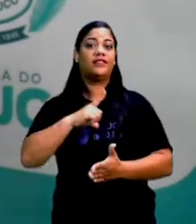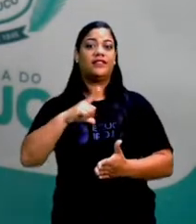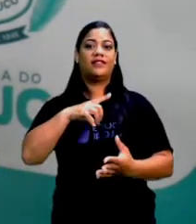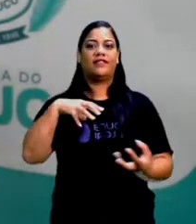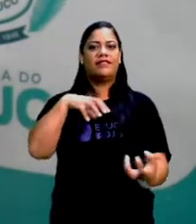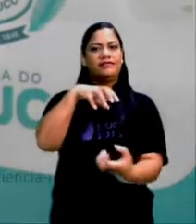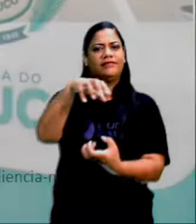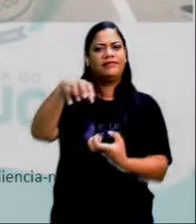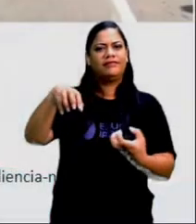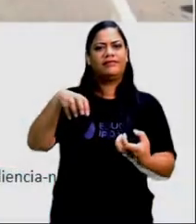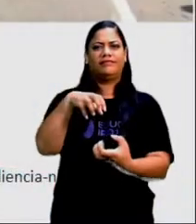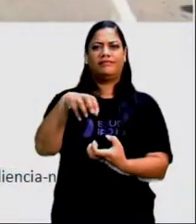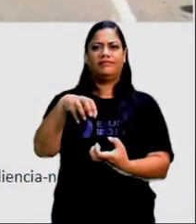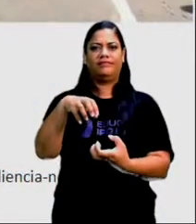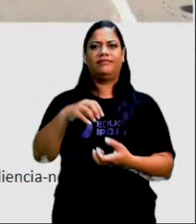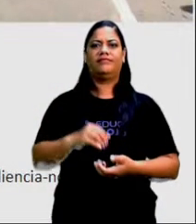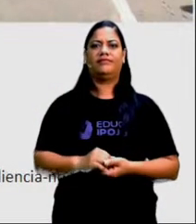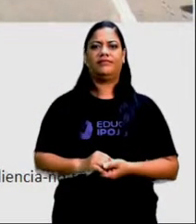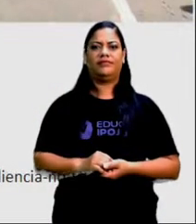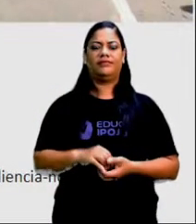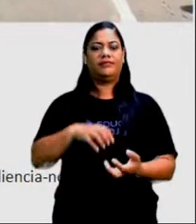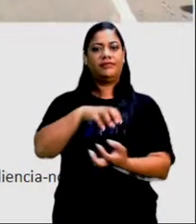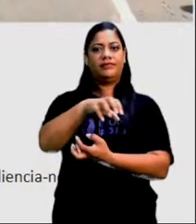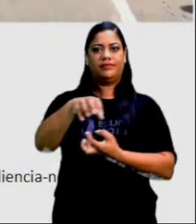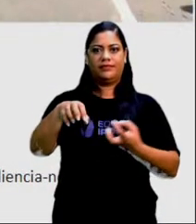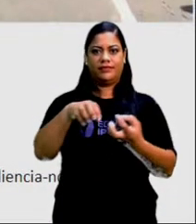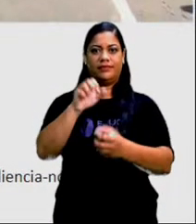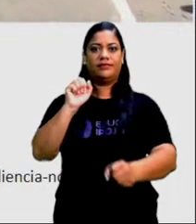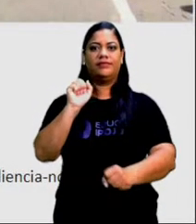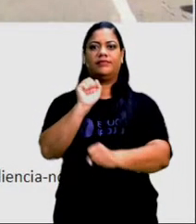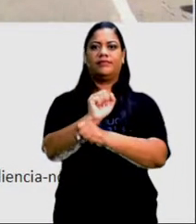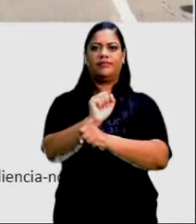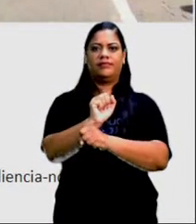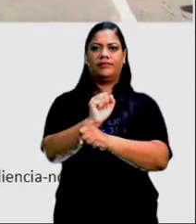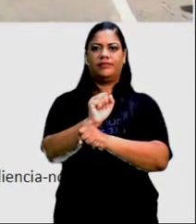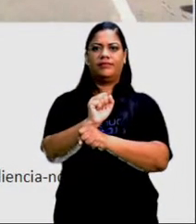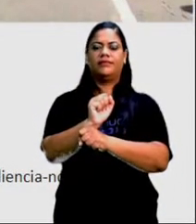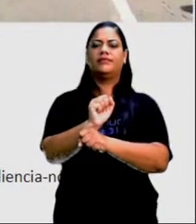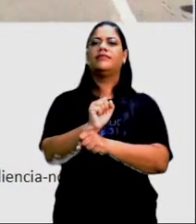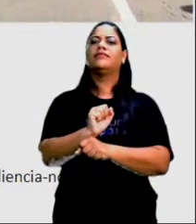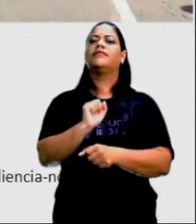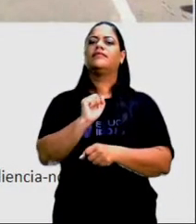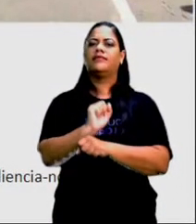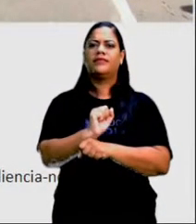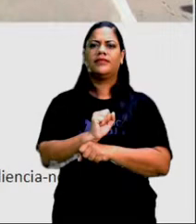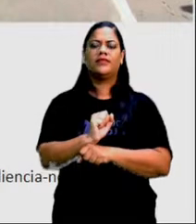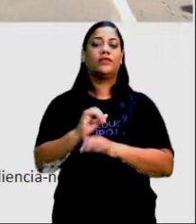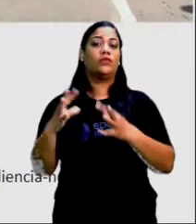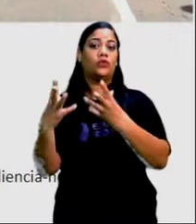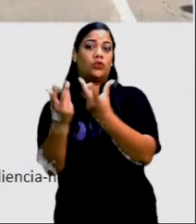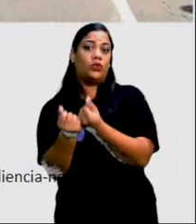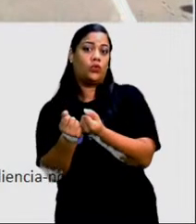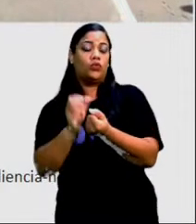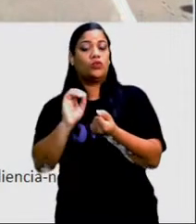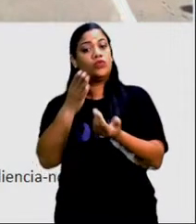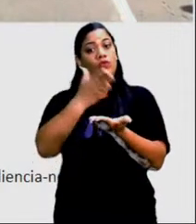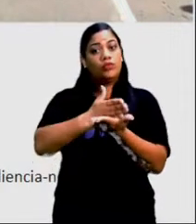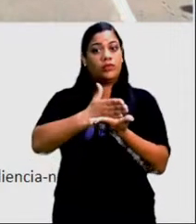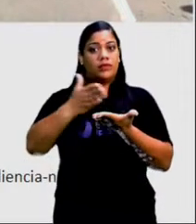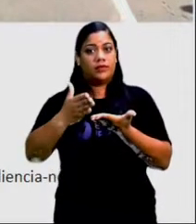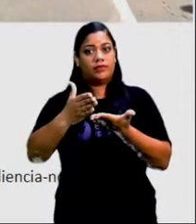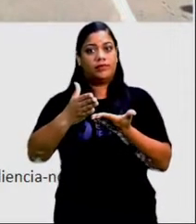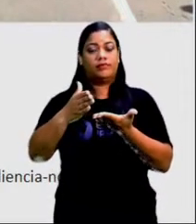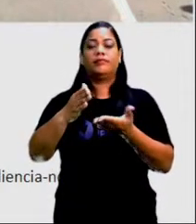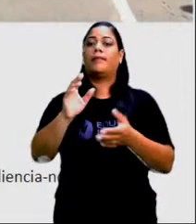greve? Suspensão coletiva. A greve é uma suspensão coletiva pacífica, total ou parcial, ou para todo